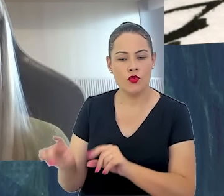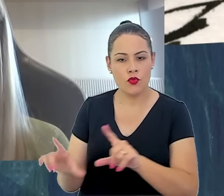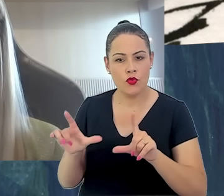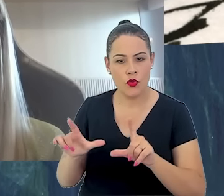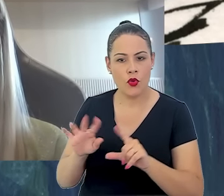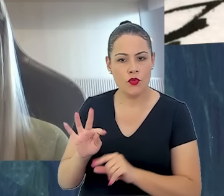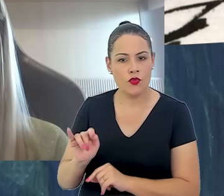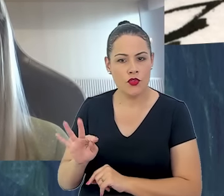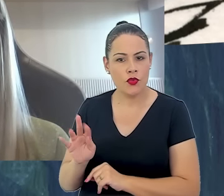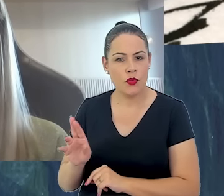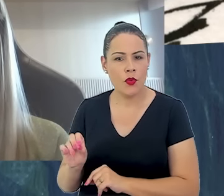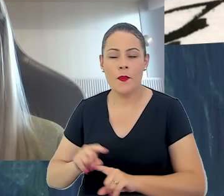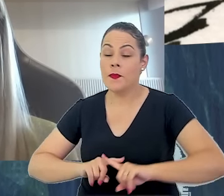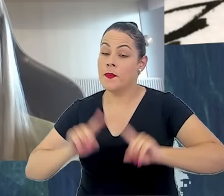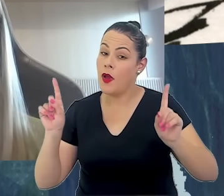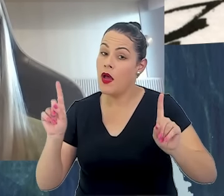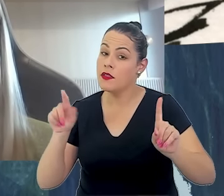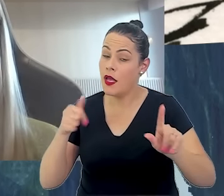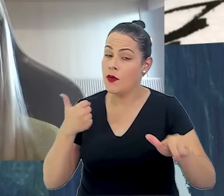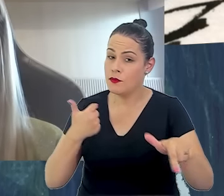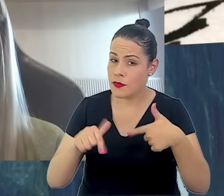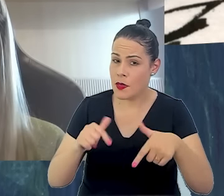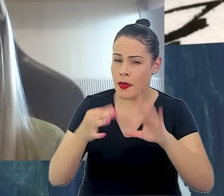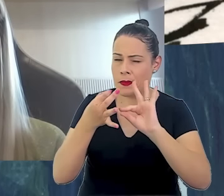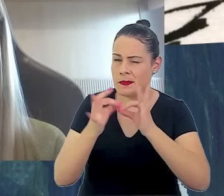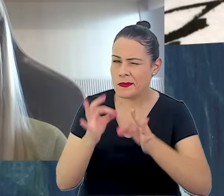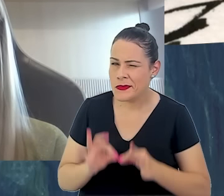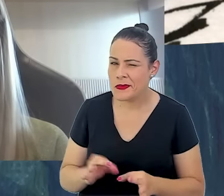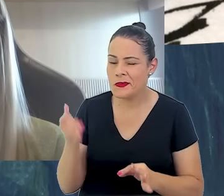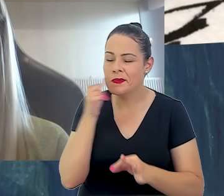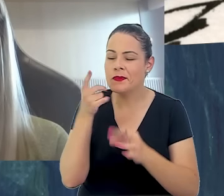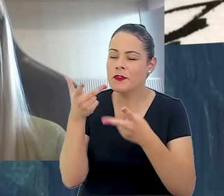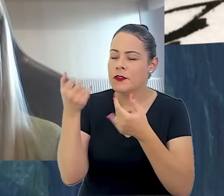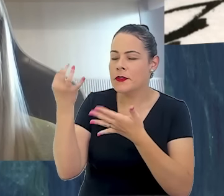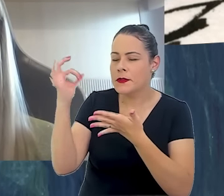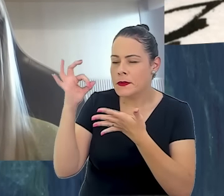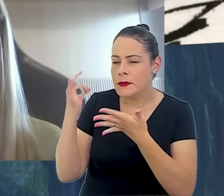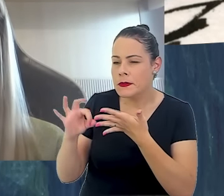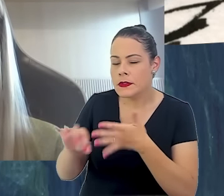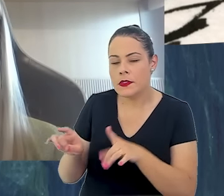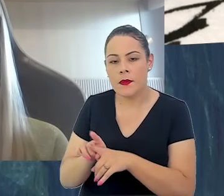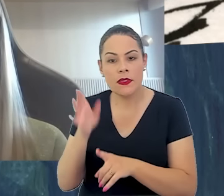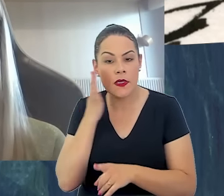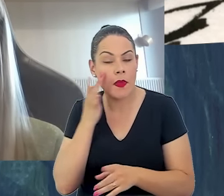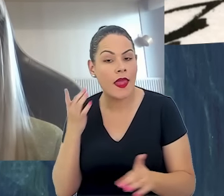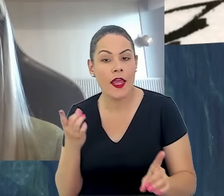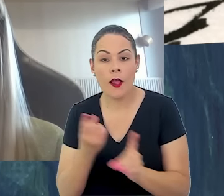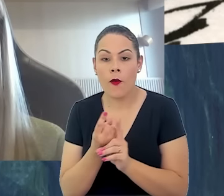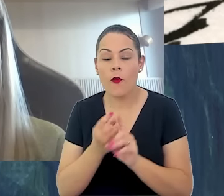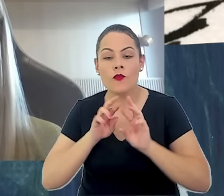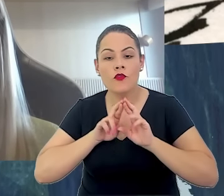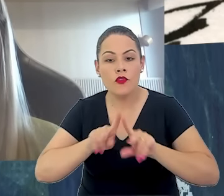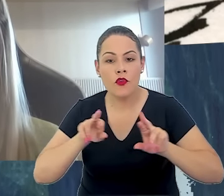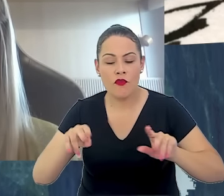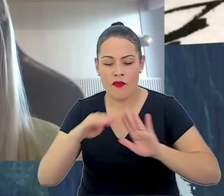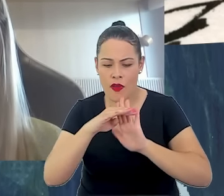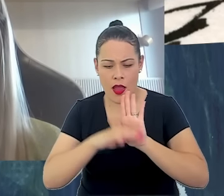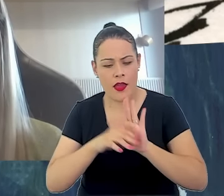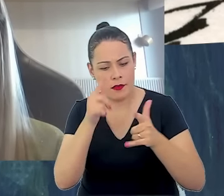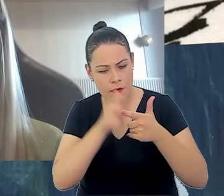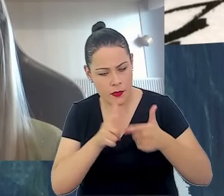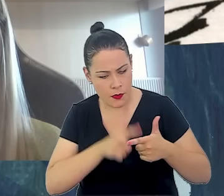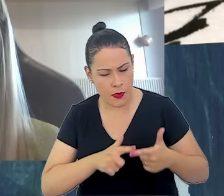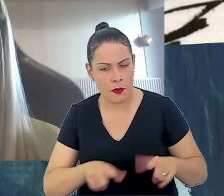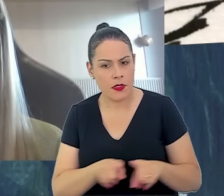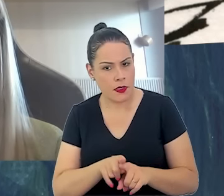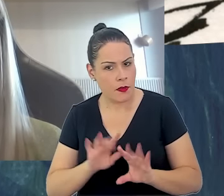título, mas, poxa, é um trabalho minucioso de checagem, né? Você encontra uma série, inclusive, de